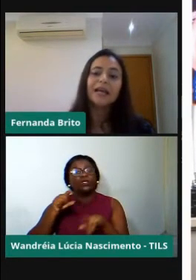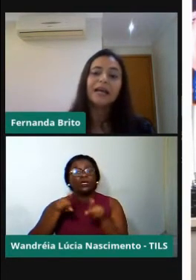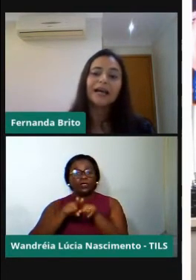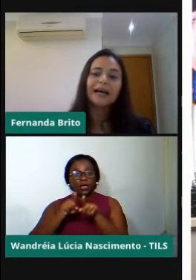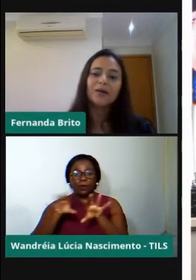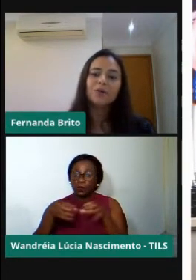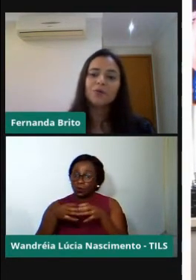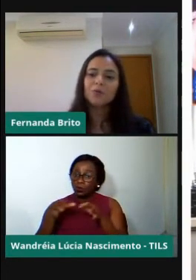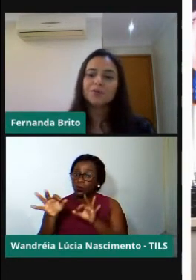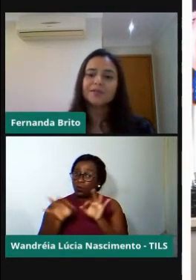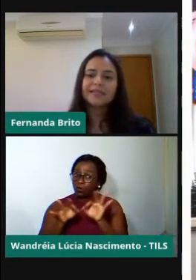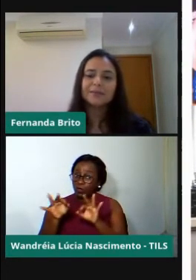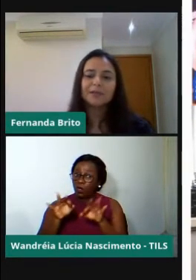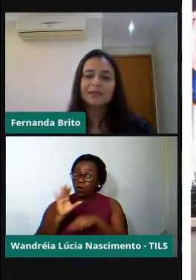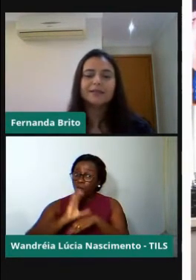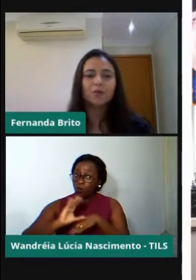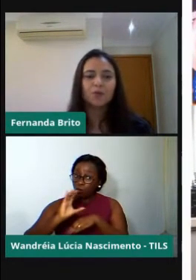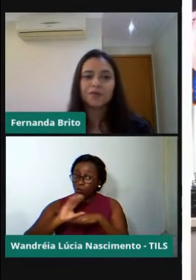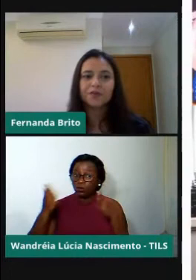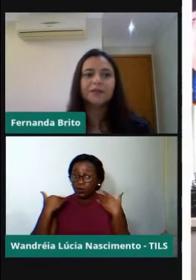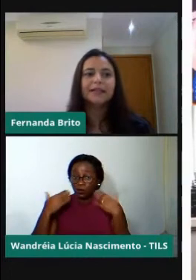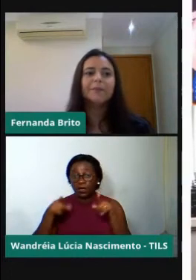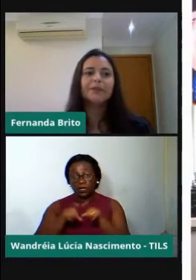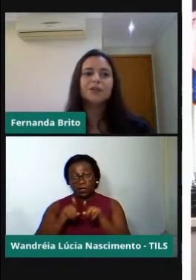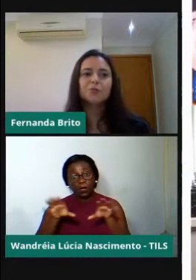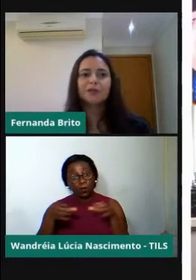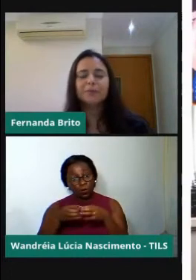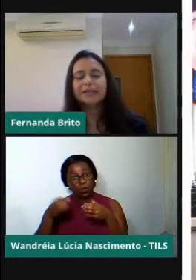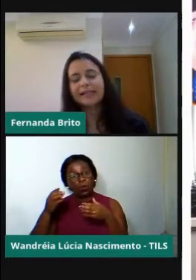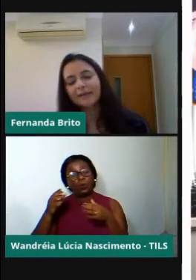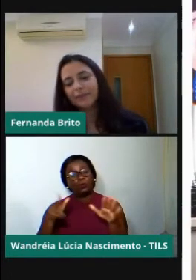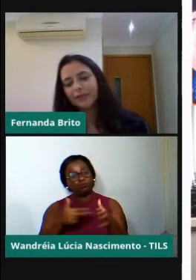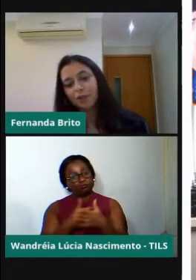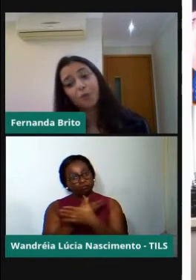verão, ao grupo do Sensibiliza UF, né, pela